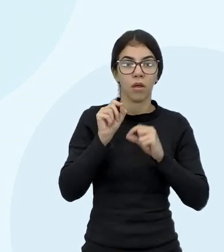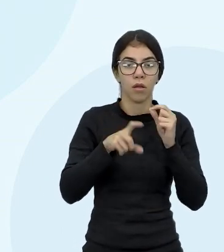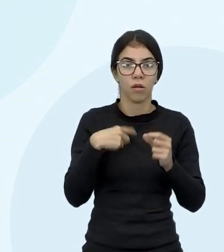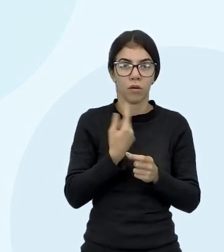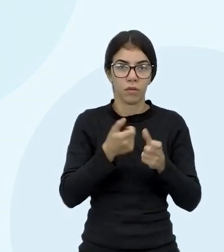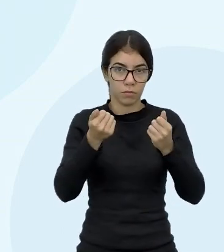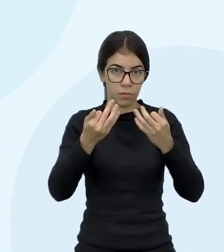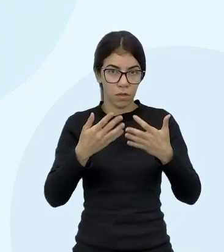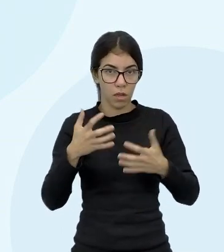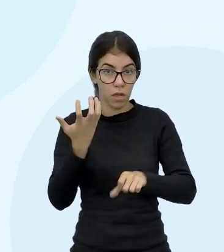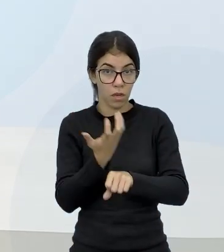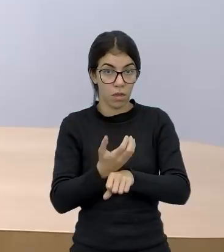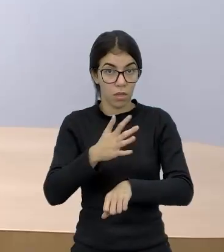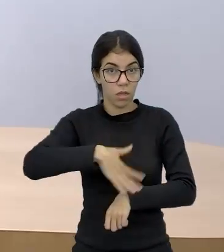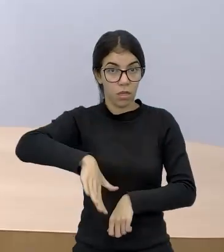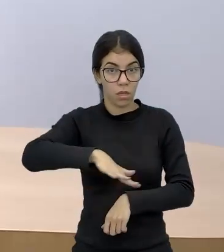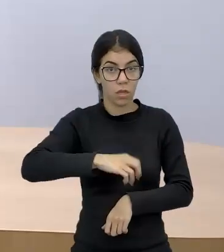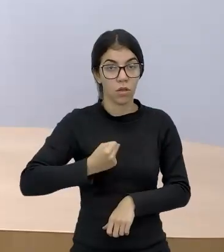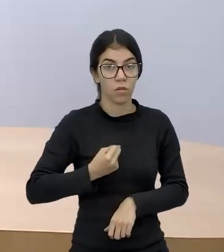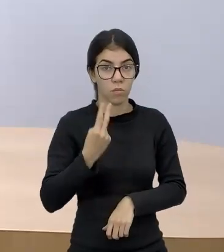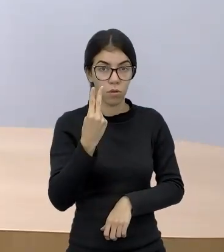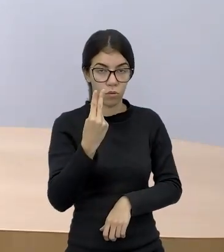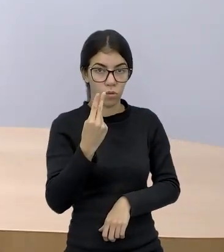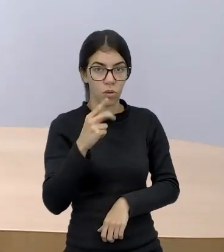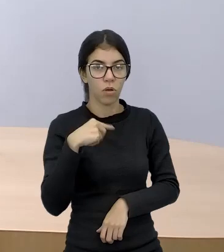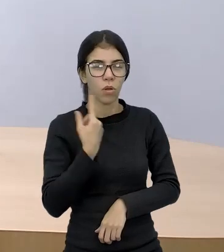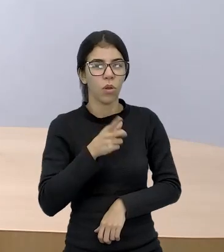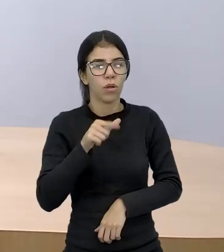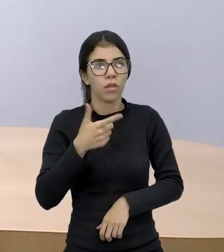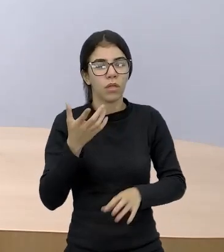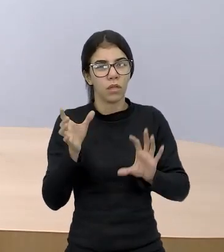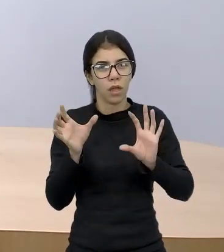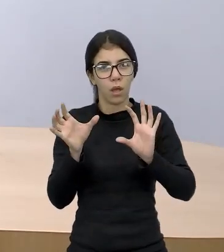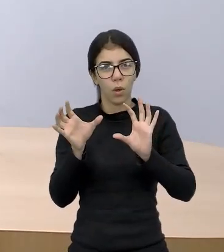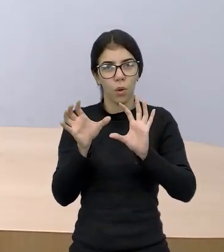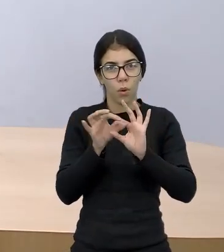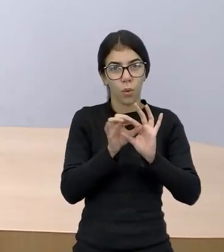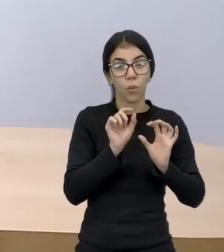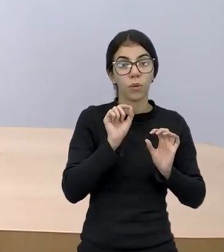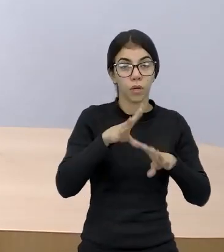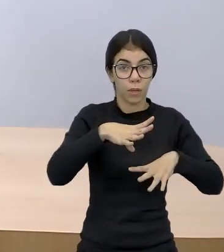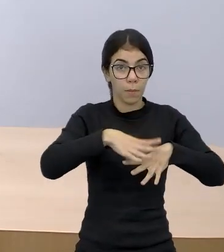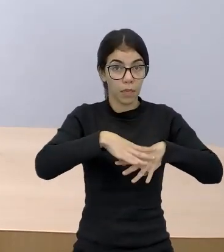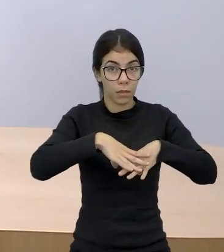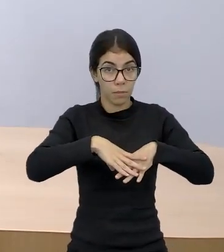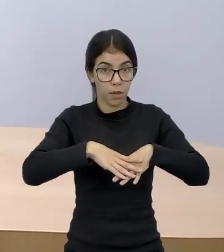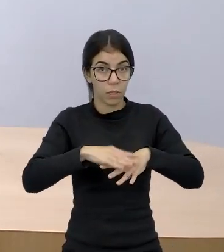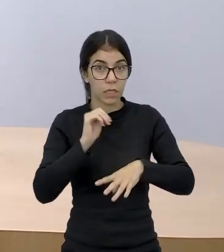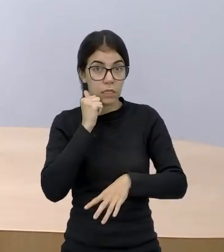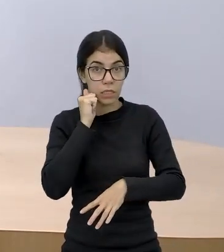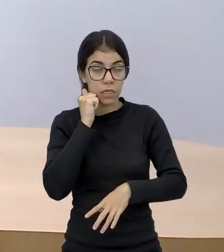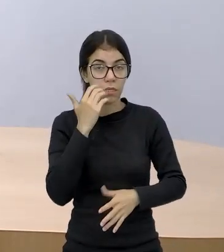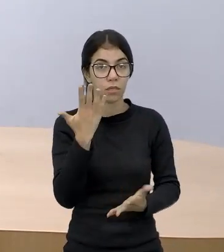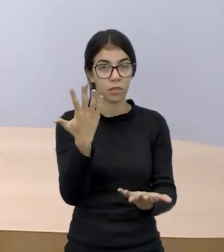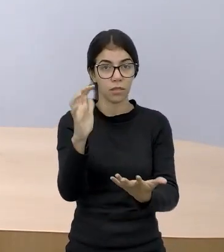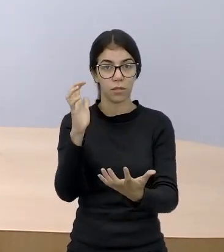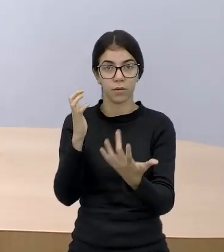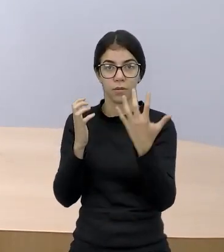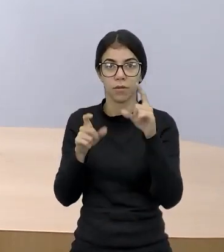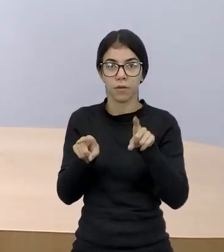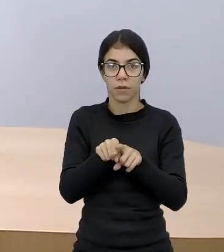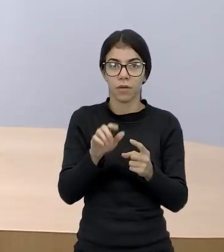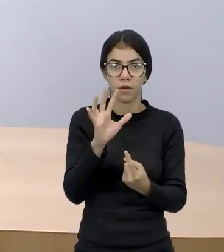Nesta unidade curricular 2, nós estamos fazendo uma integração entre Matemática, Ciências da Natureza e